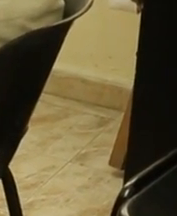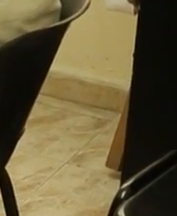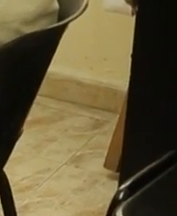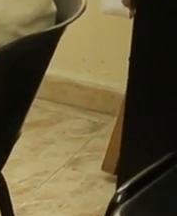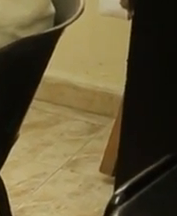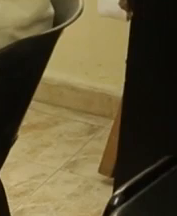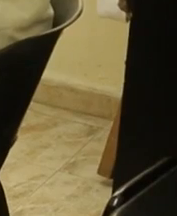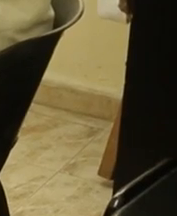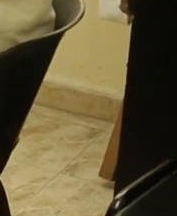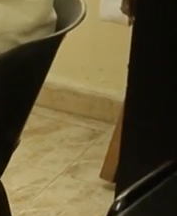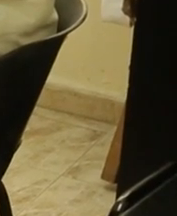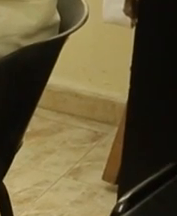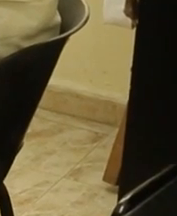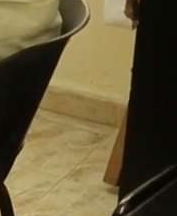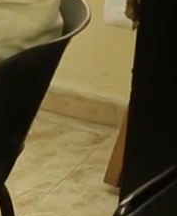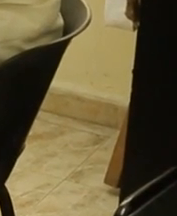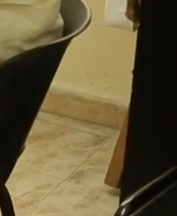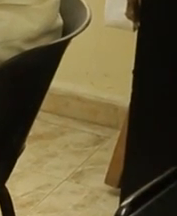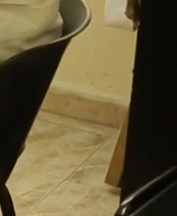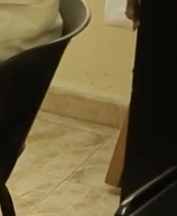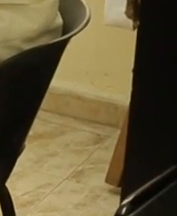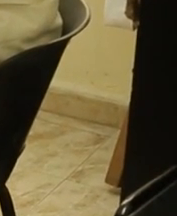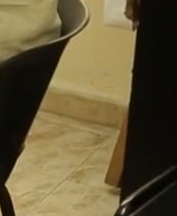Todos os triângulos devagarzinho.